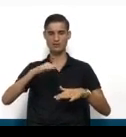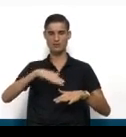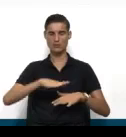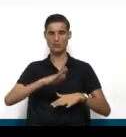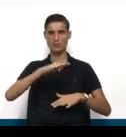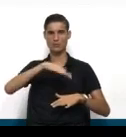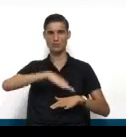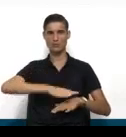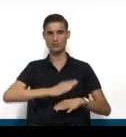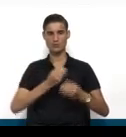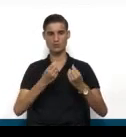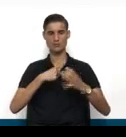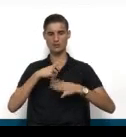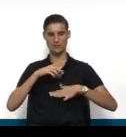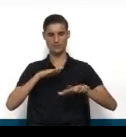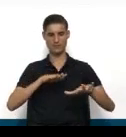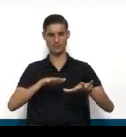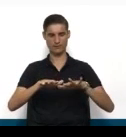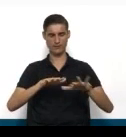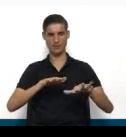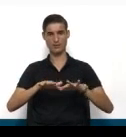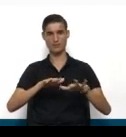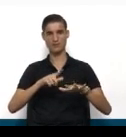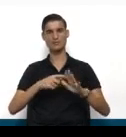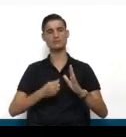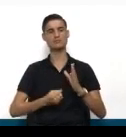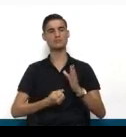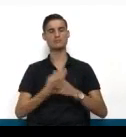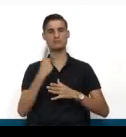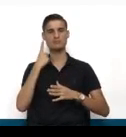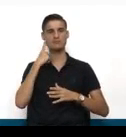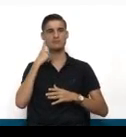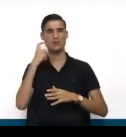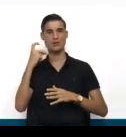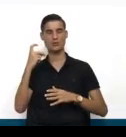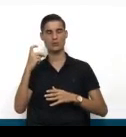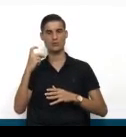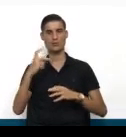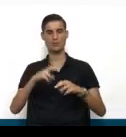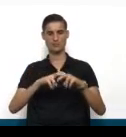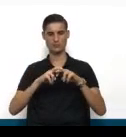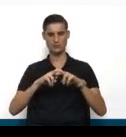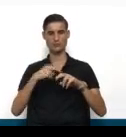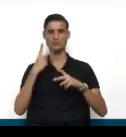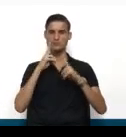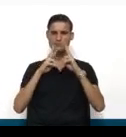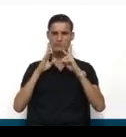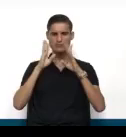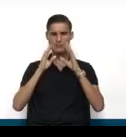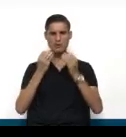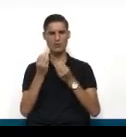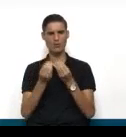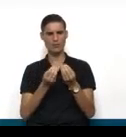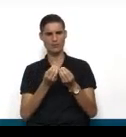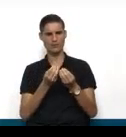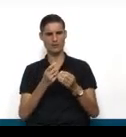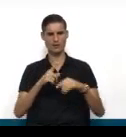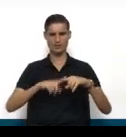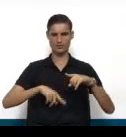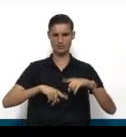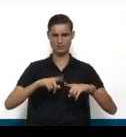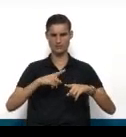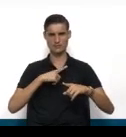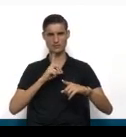cordas. Então, conforme essas cordas vibram, ele forma um som. tá? E aí a gente tem que pensar o seguinte, que dependendo